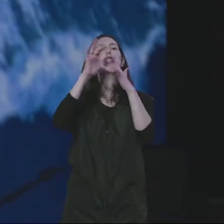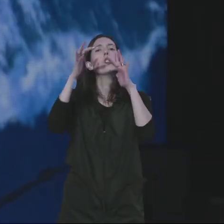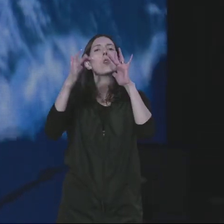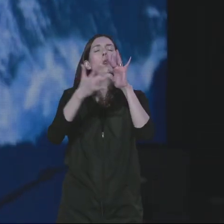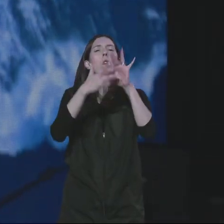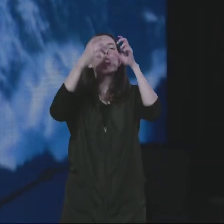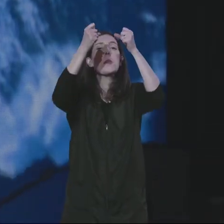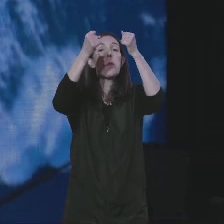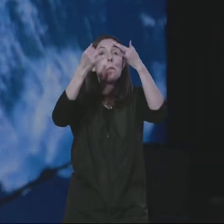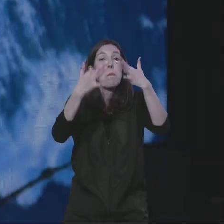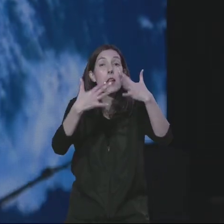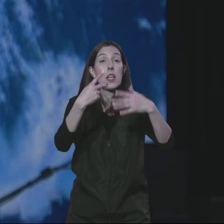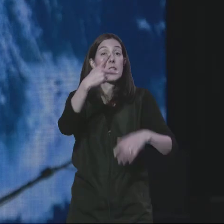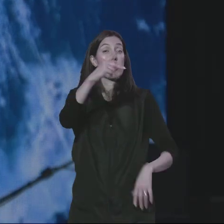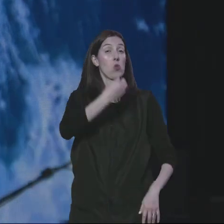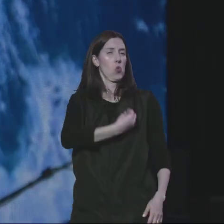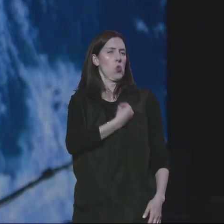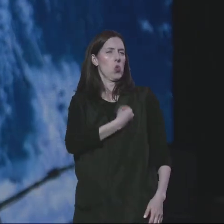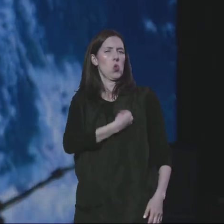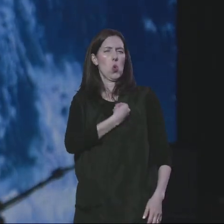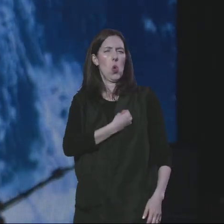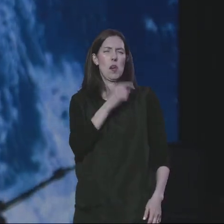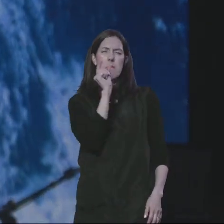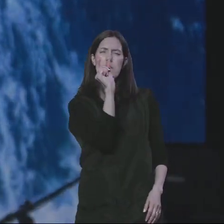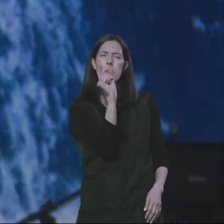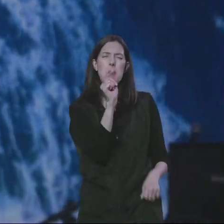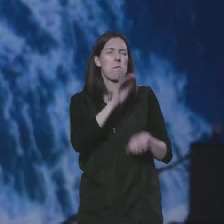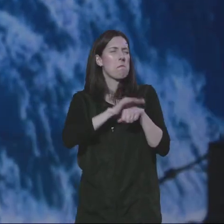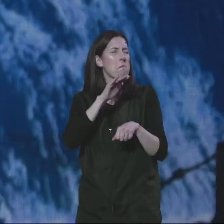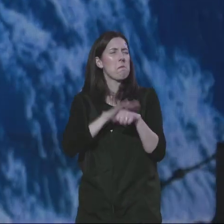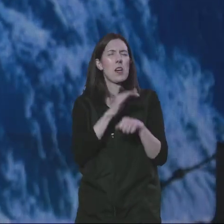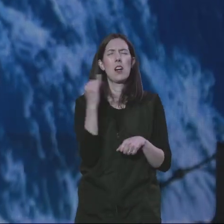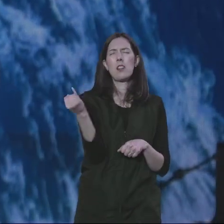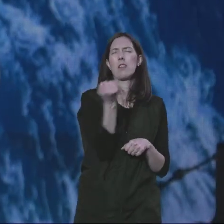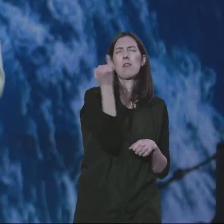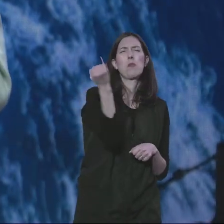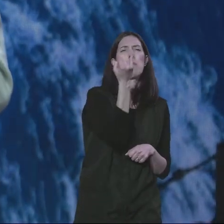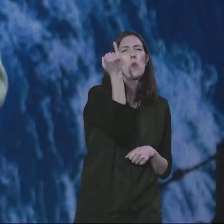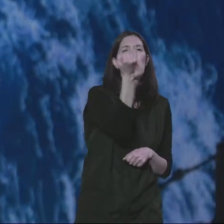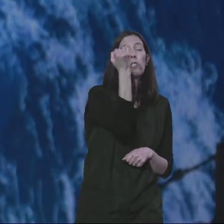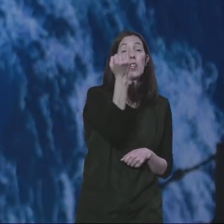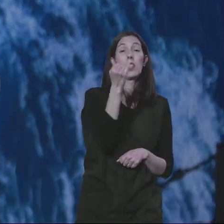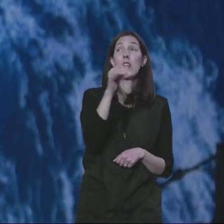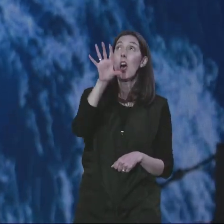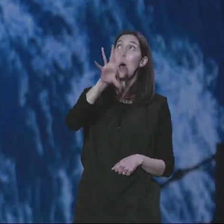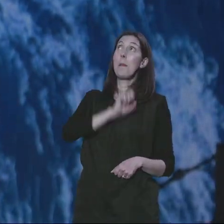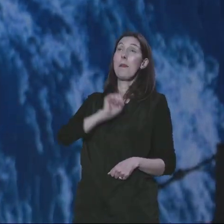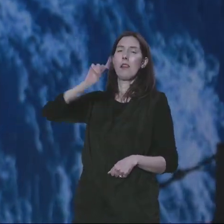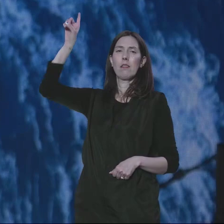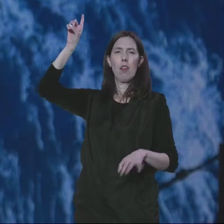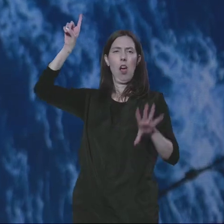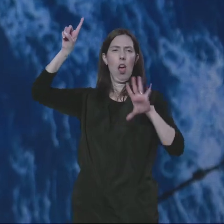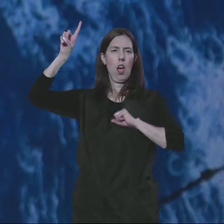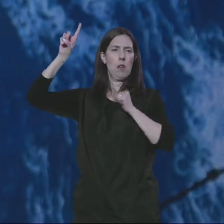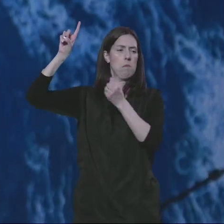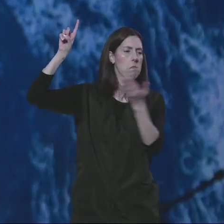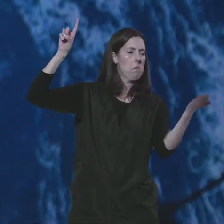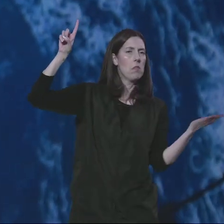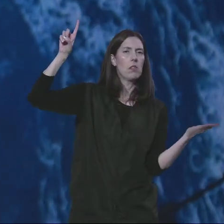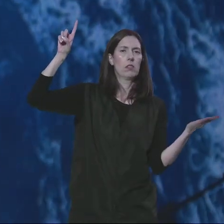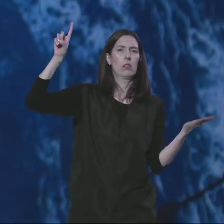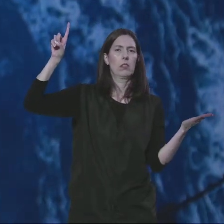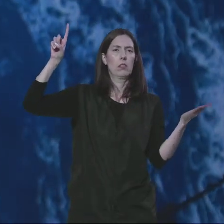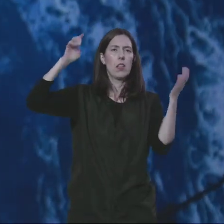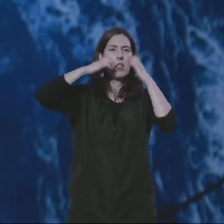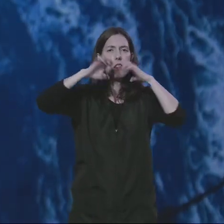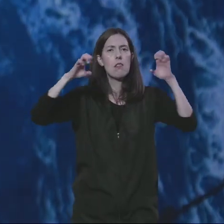nesse pequeno espaço para eu viver milhões e milhões e milhões de anos é se eu amei a Deus e amei ao próximo pregando o